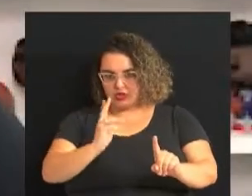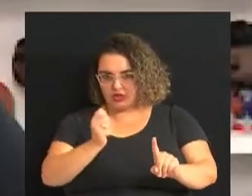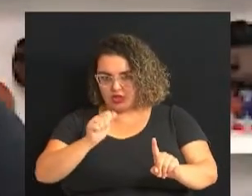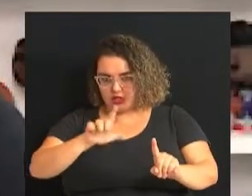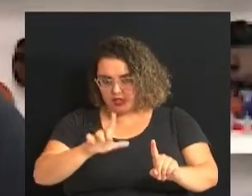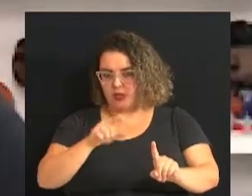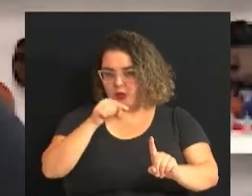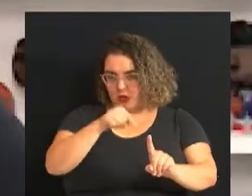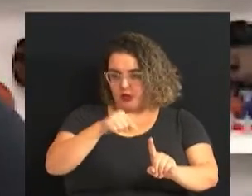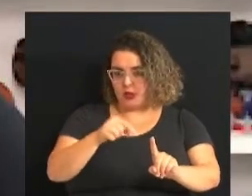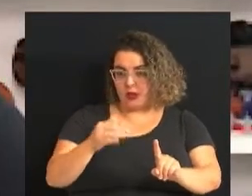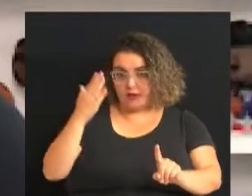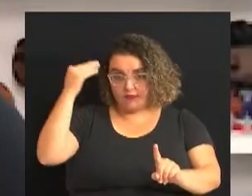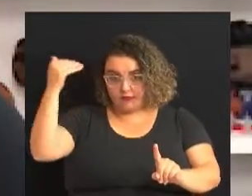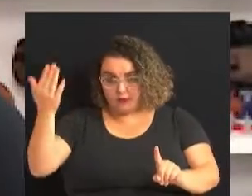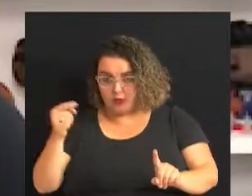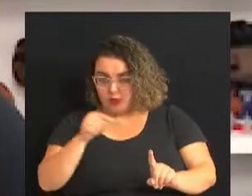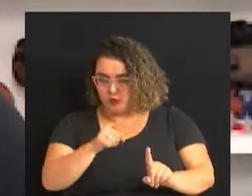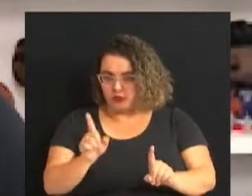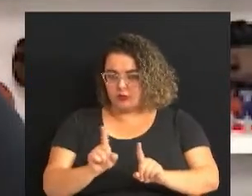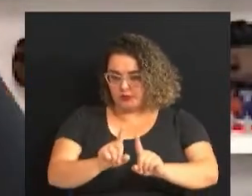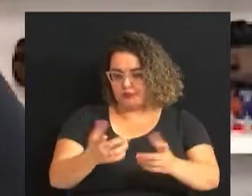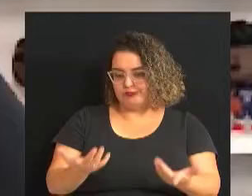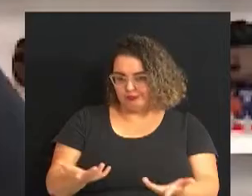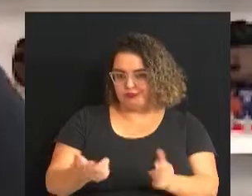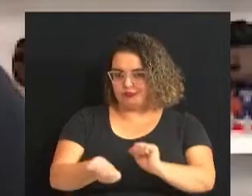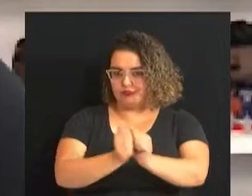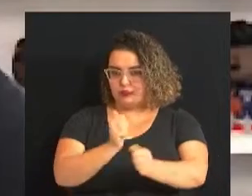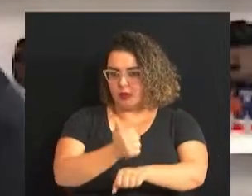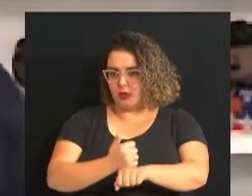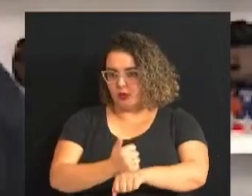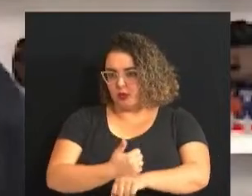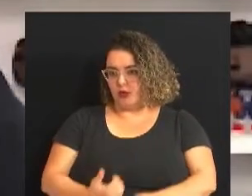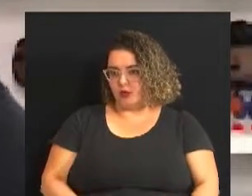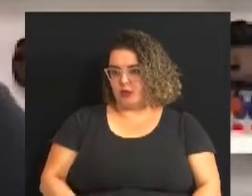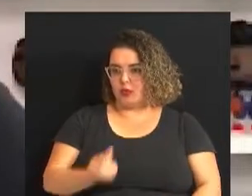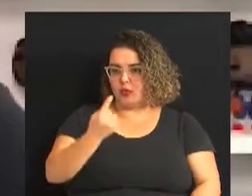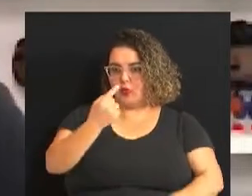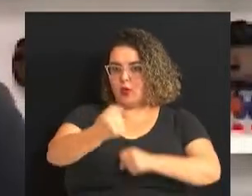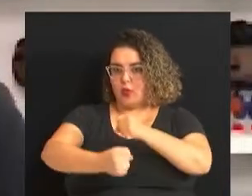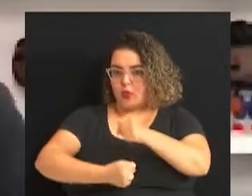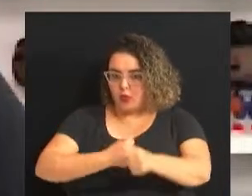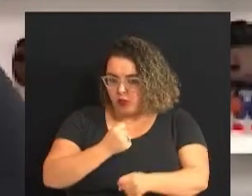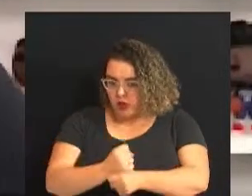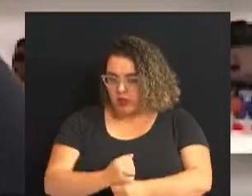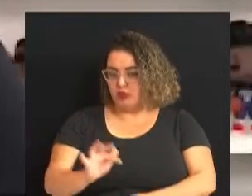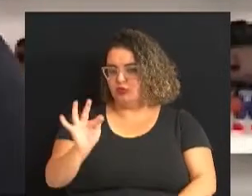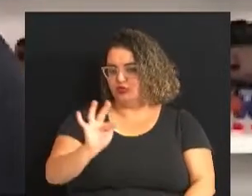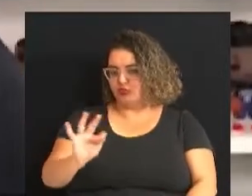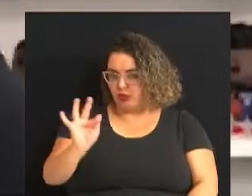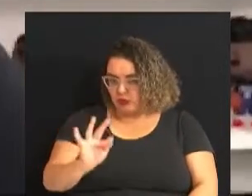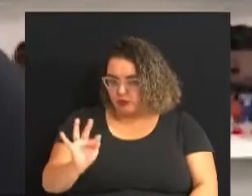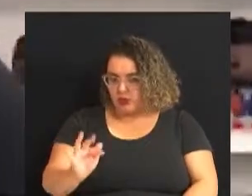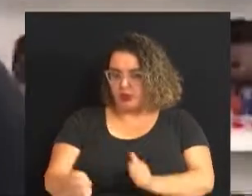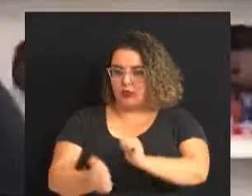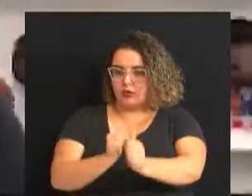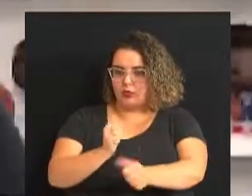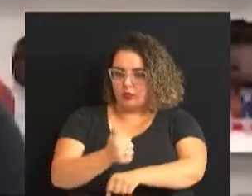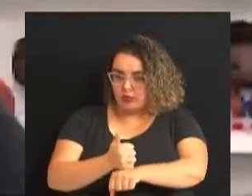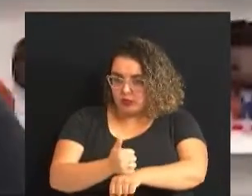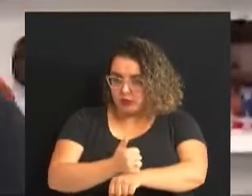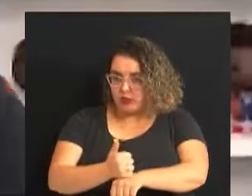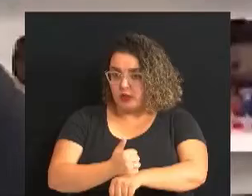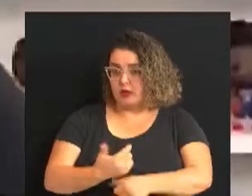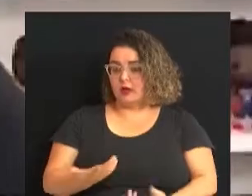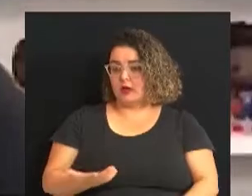Washington Wizards. Então, assim, eles colocaram pelo menos um ano de universitário, para o cara jogar um ano de universitário, e às vezes